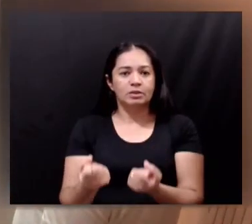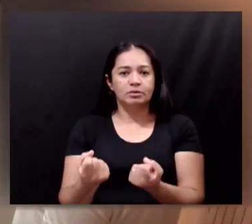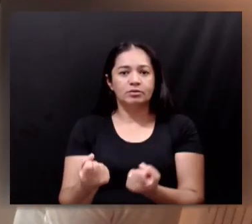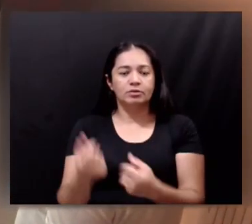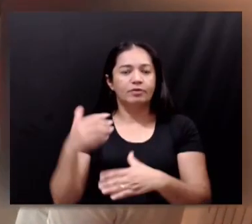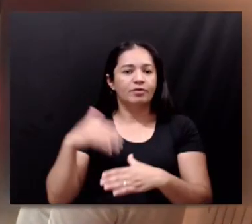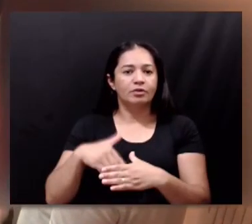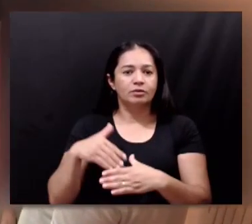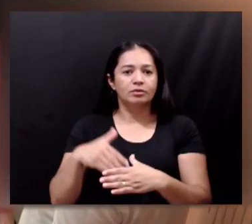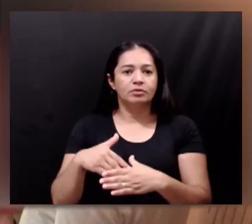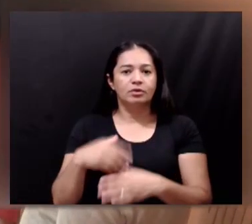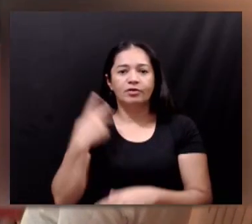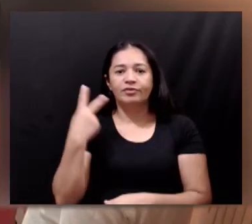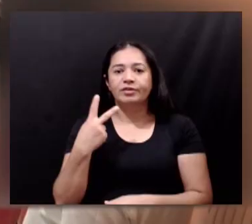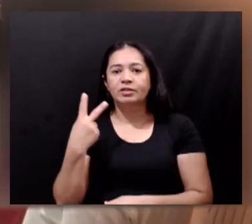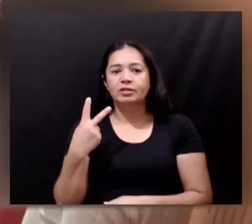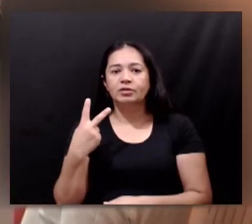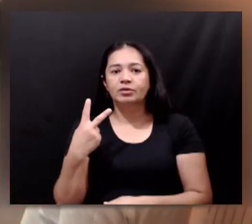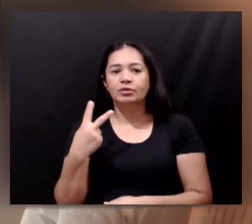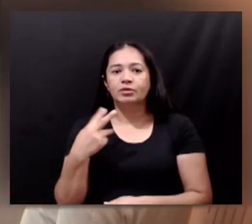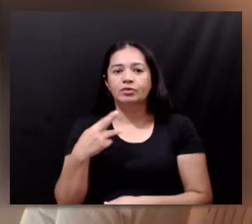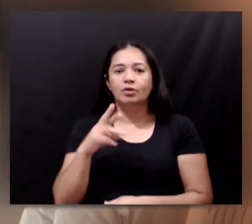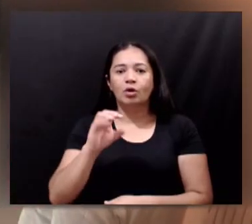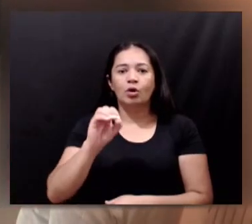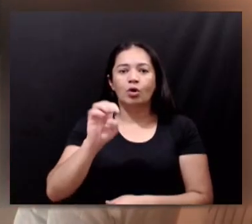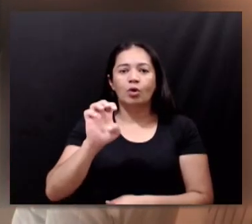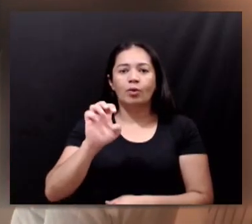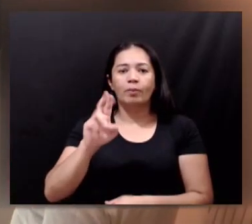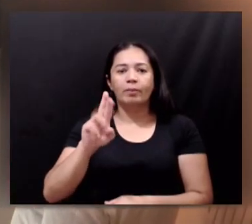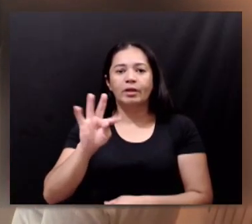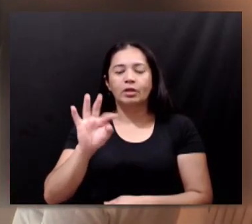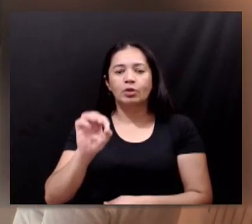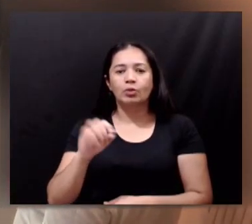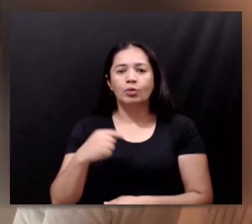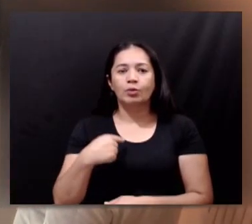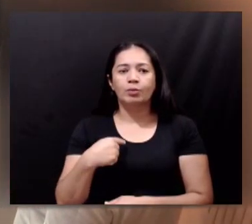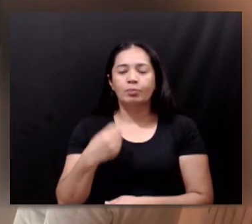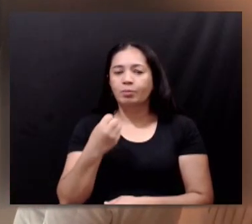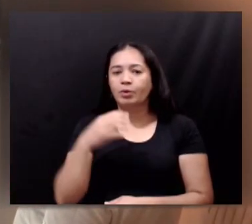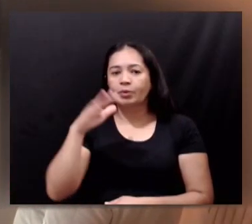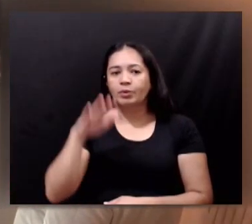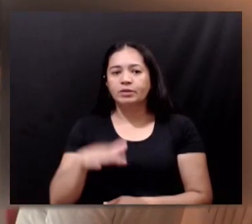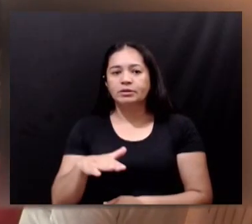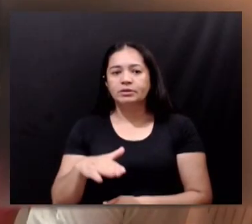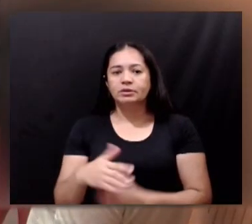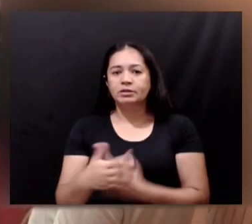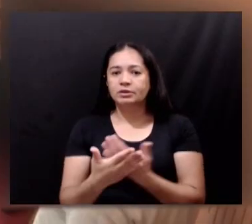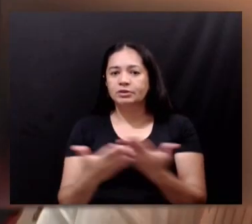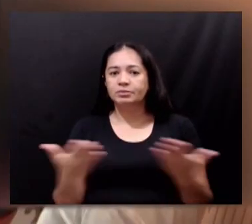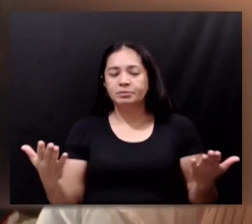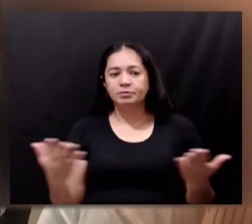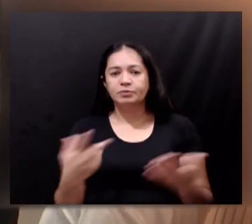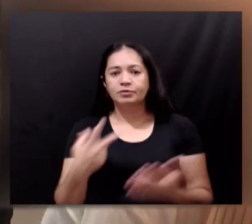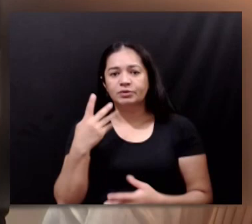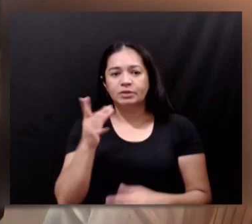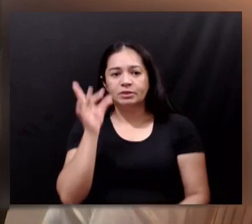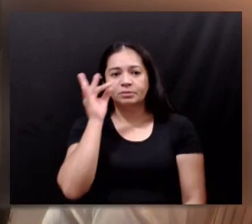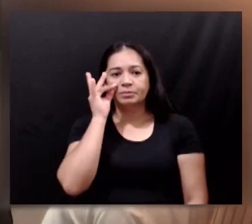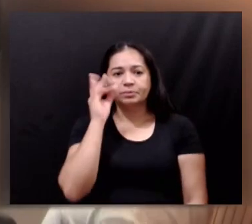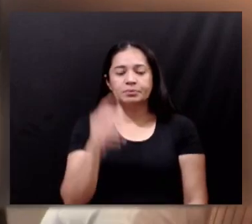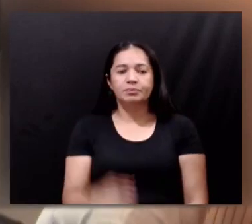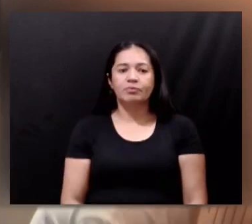Roberto Alves. Senhor presidente, boa tarde, senhor presidente, senhora vereadora, todos aqui presentes. Eu também